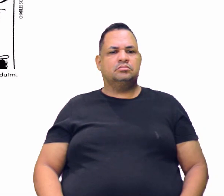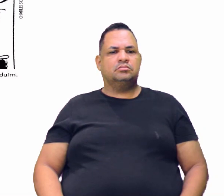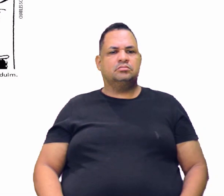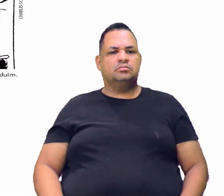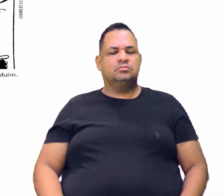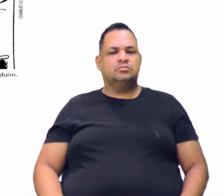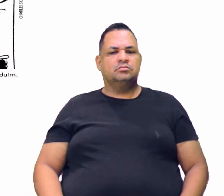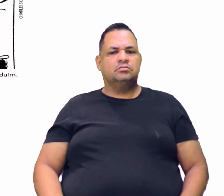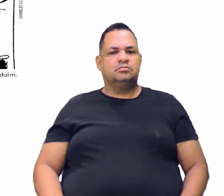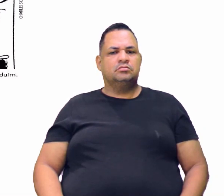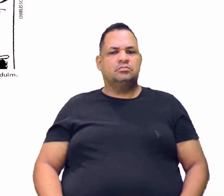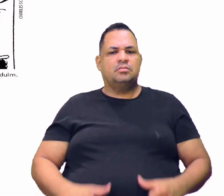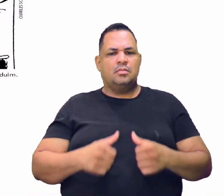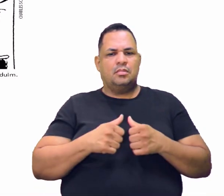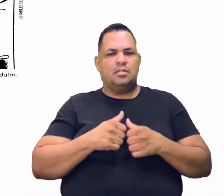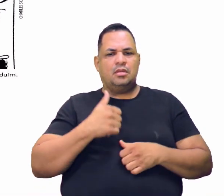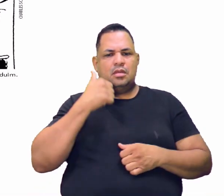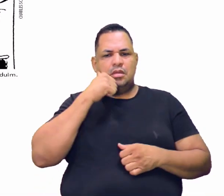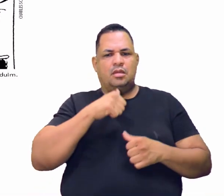estavam